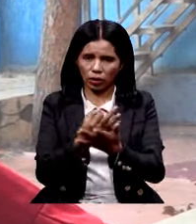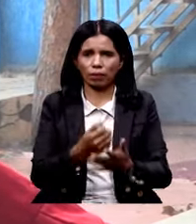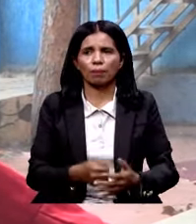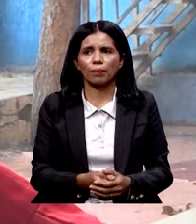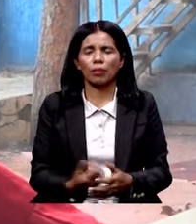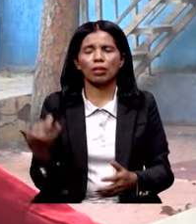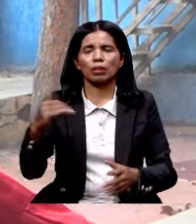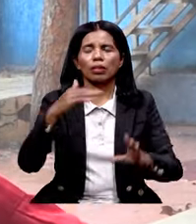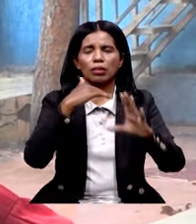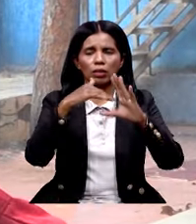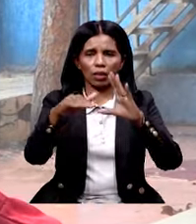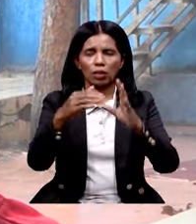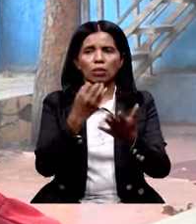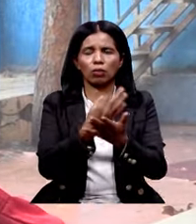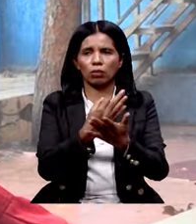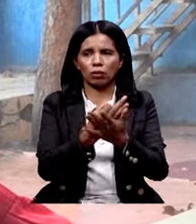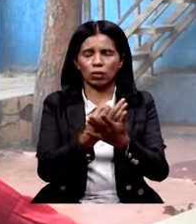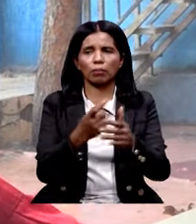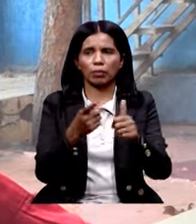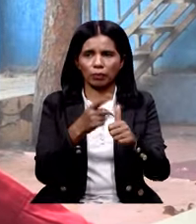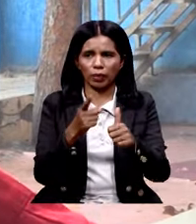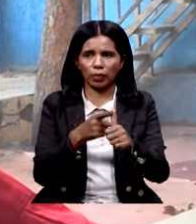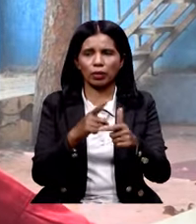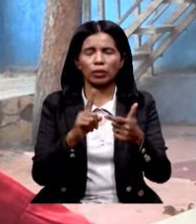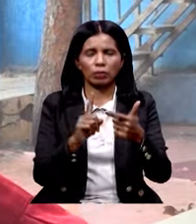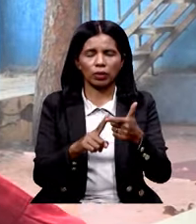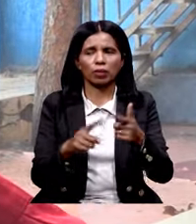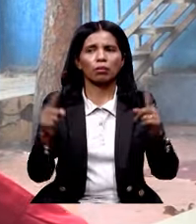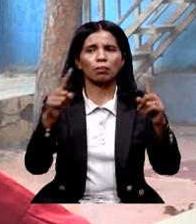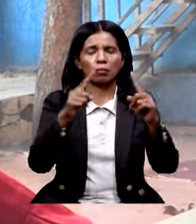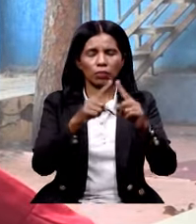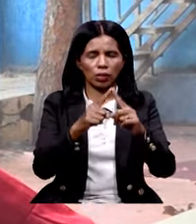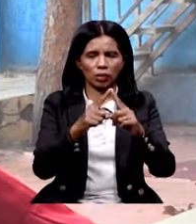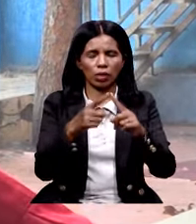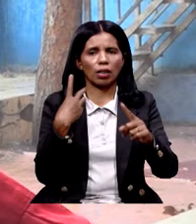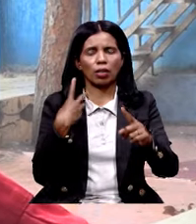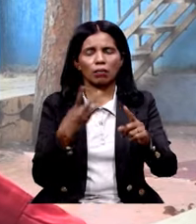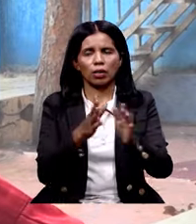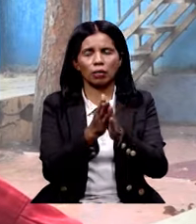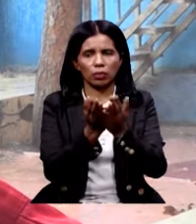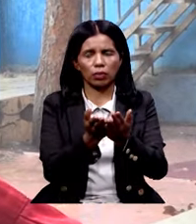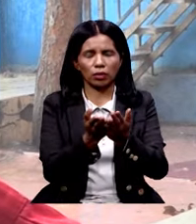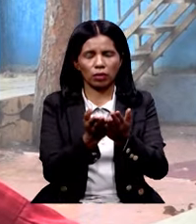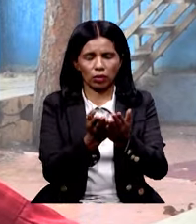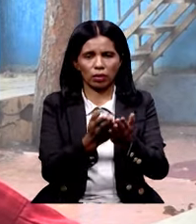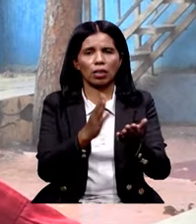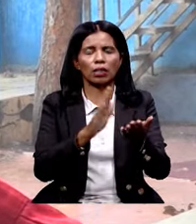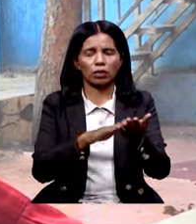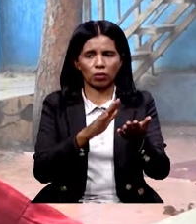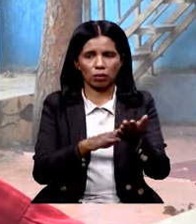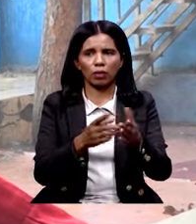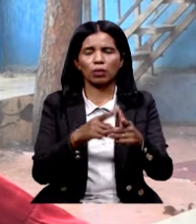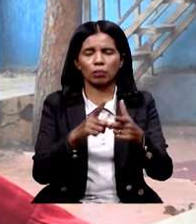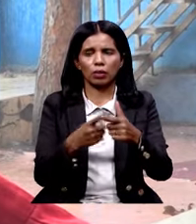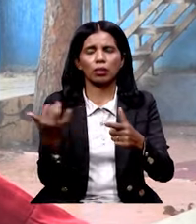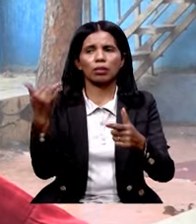Sira transfer uso osan uluk lai ba iha konta bankaria kolejunia depois maka